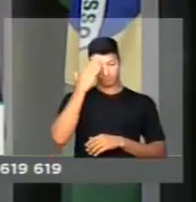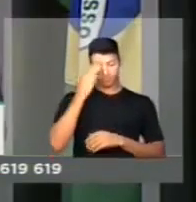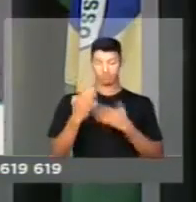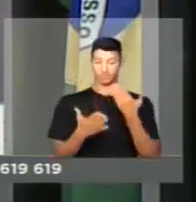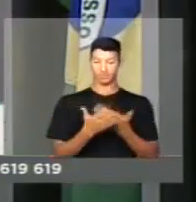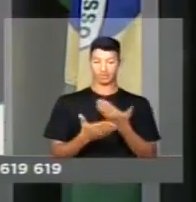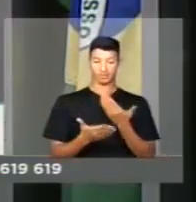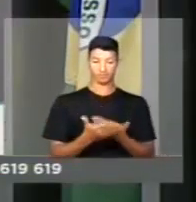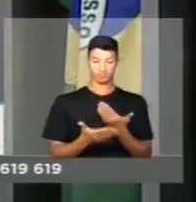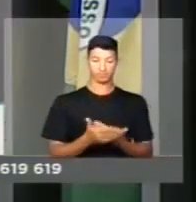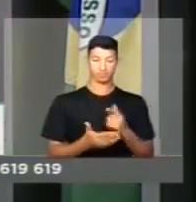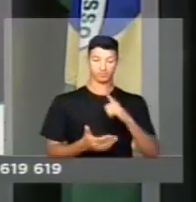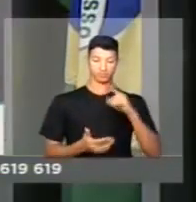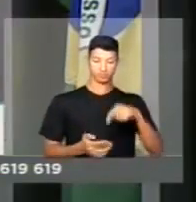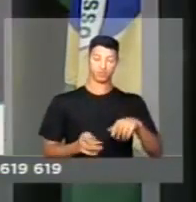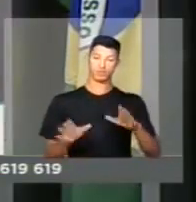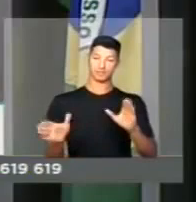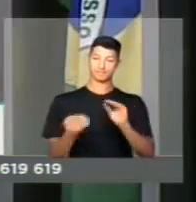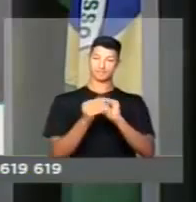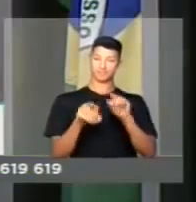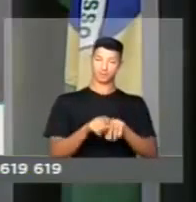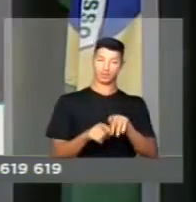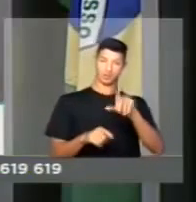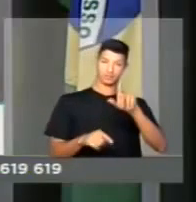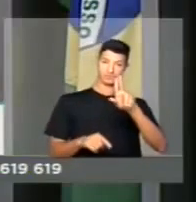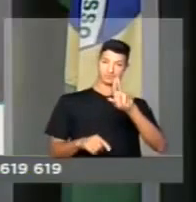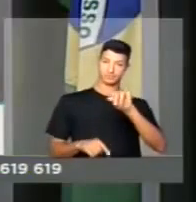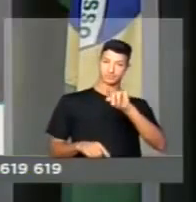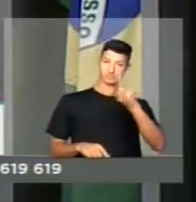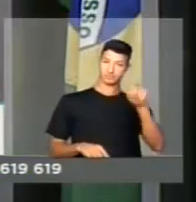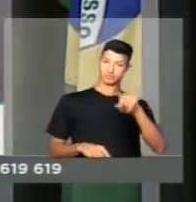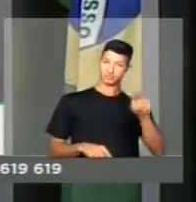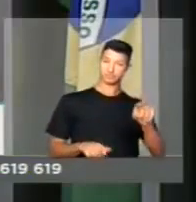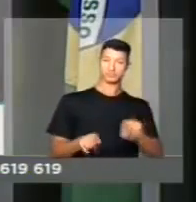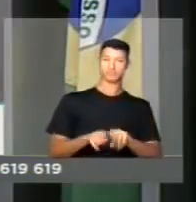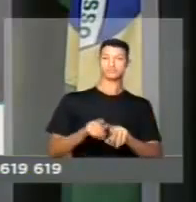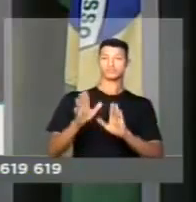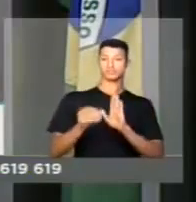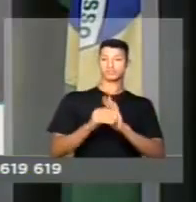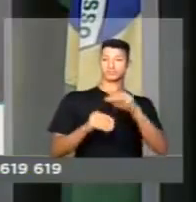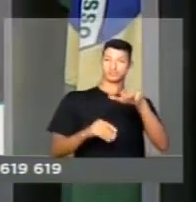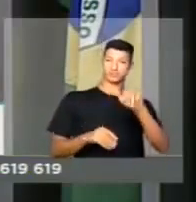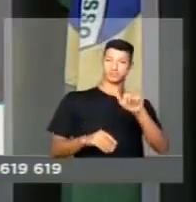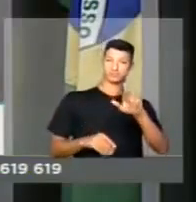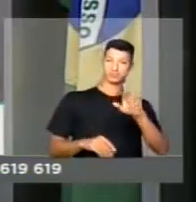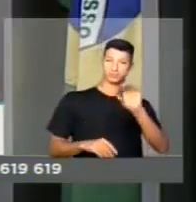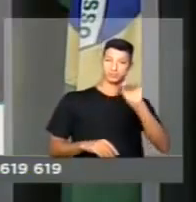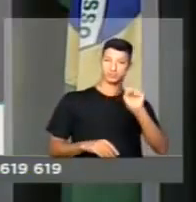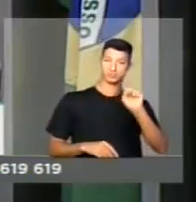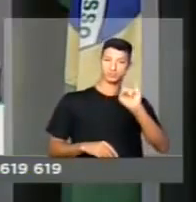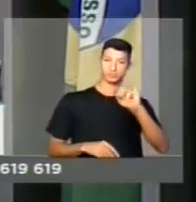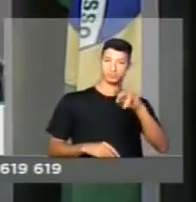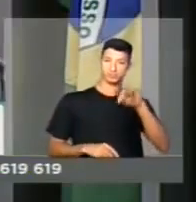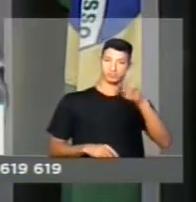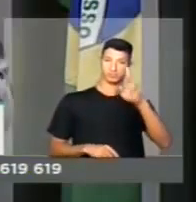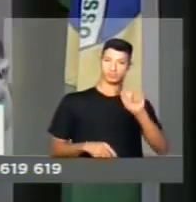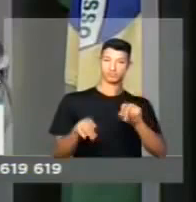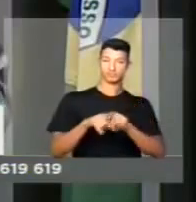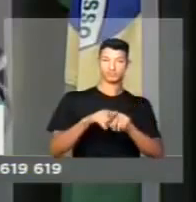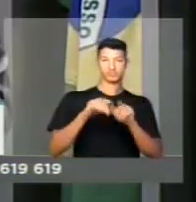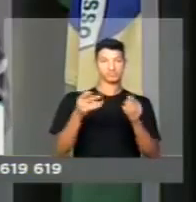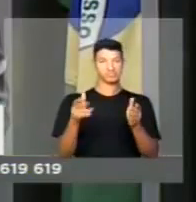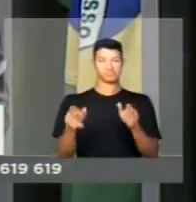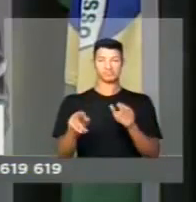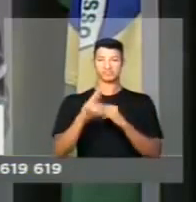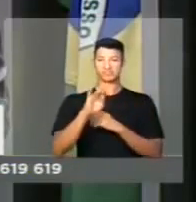estudo. Aqui inclui o Luiz Roberto Ponte, aqui inclui o Marco Sintra, aqui inclui o modelo clássico